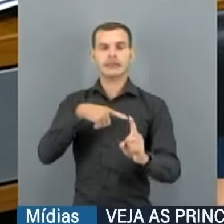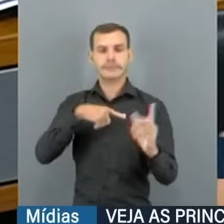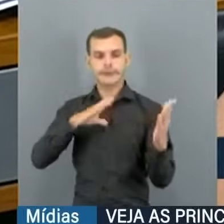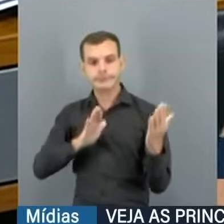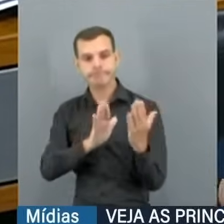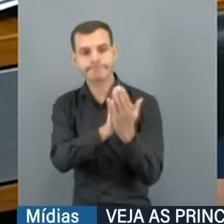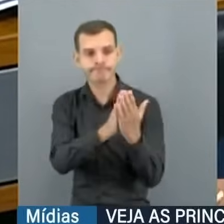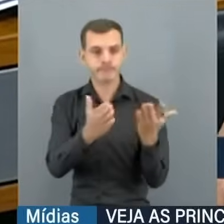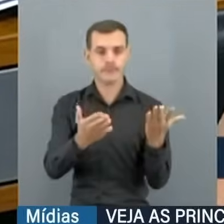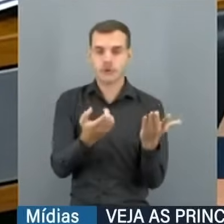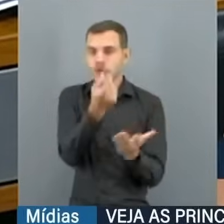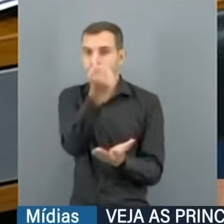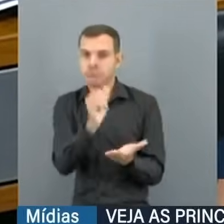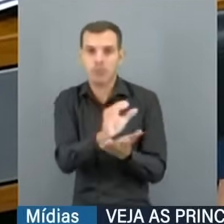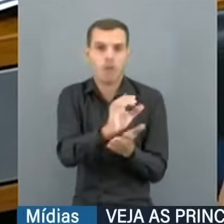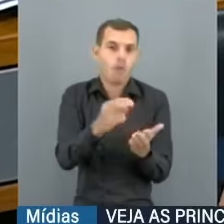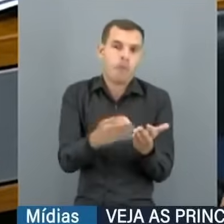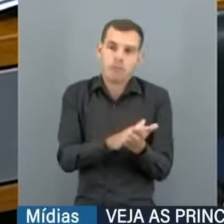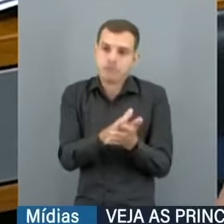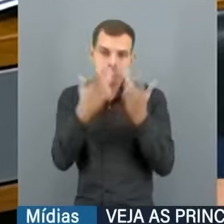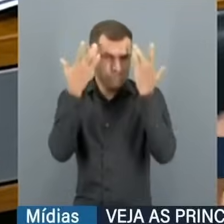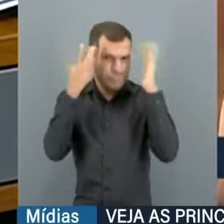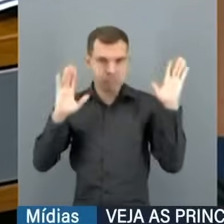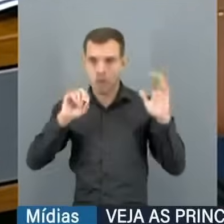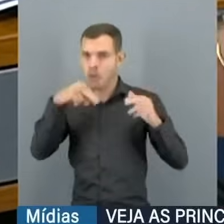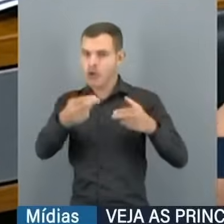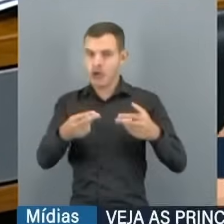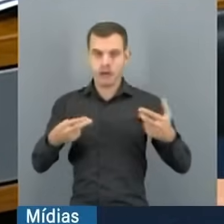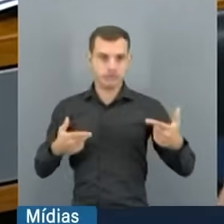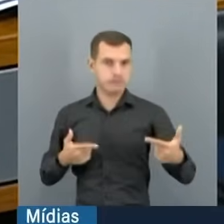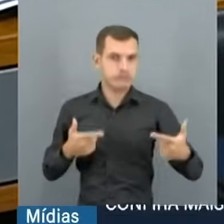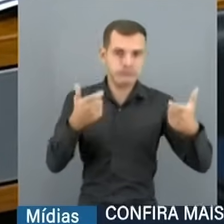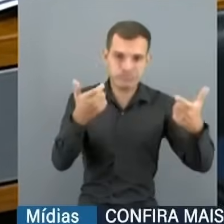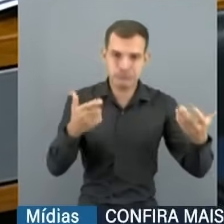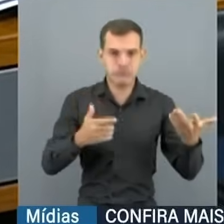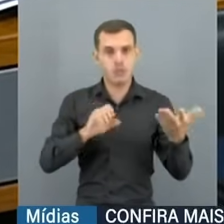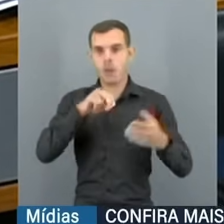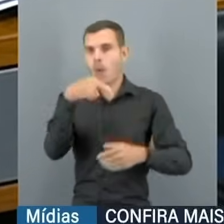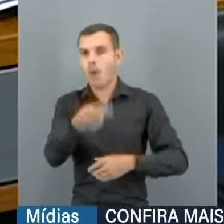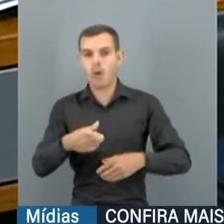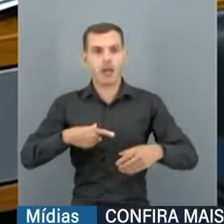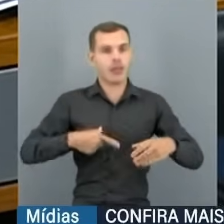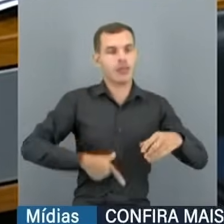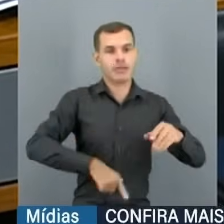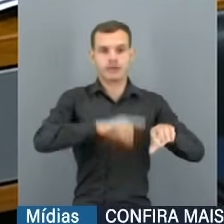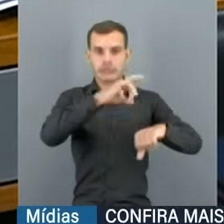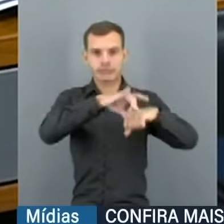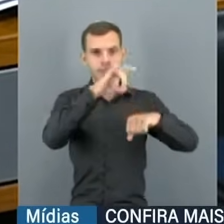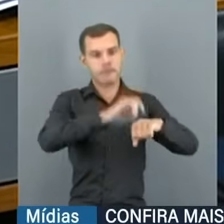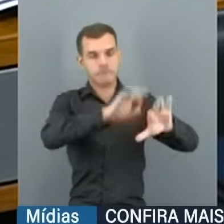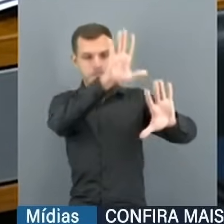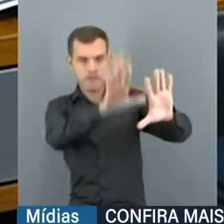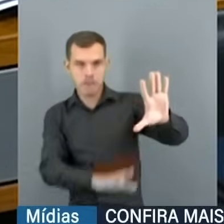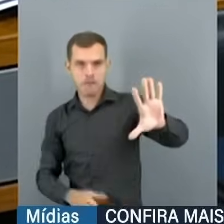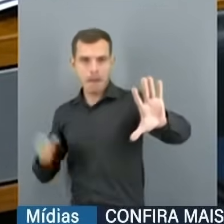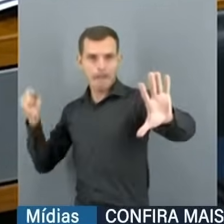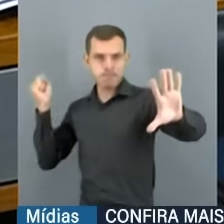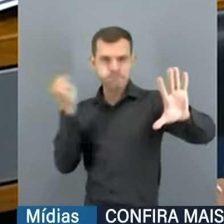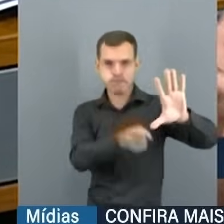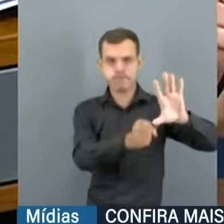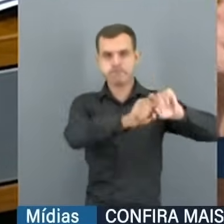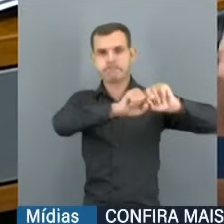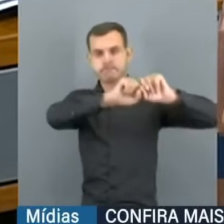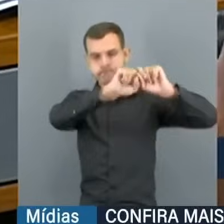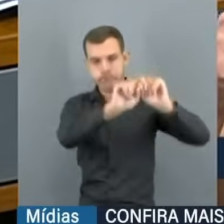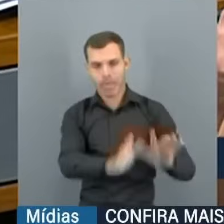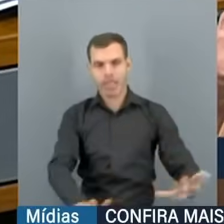Né? Ou foi para a guerra, ou foi estourar vidraça aqui nos Três Poderes, mas são os soldados na linha de frente.